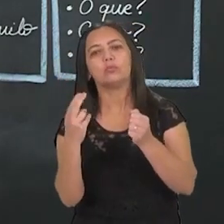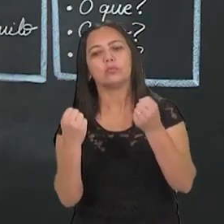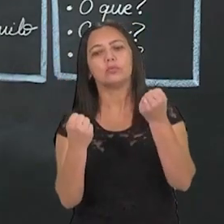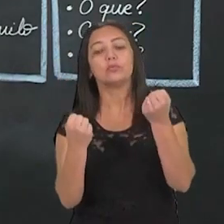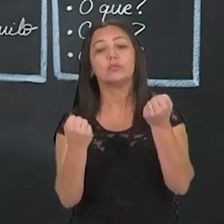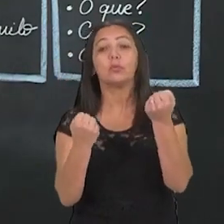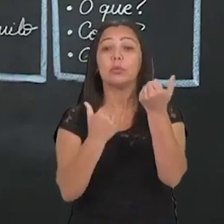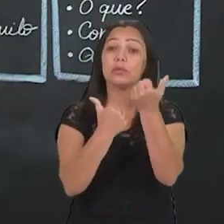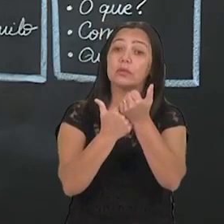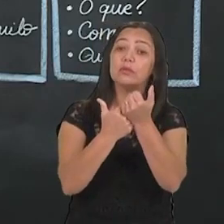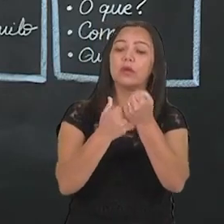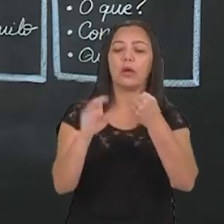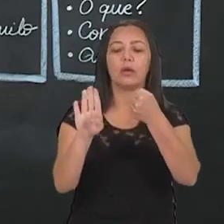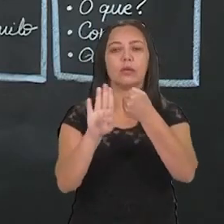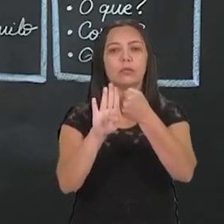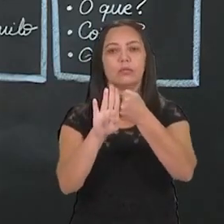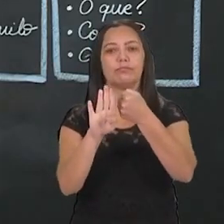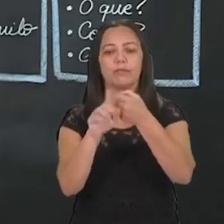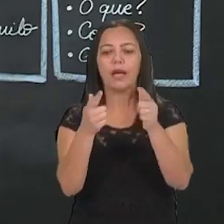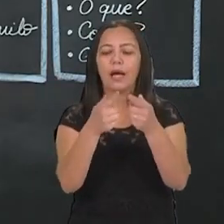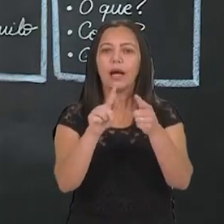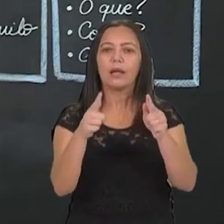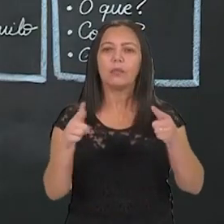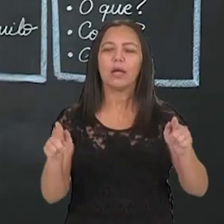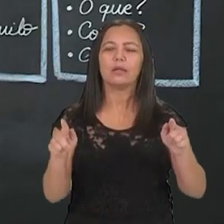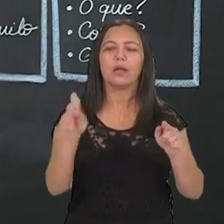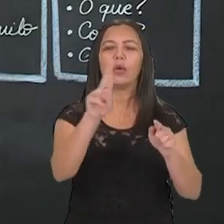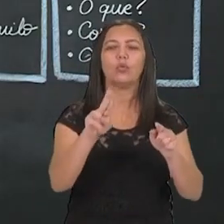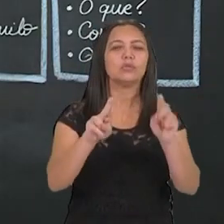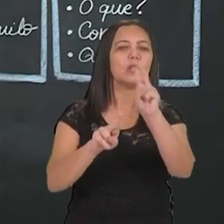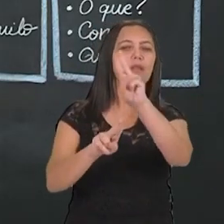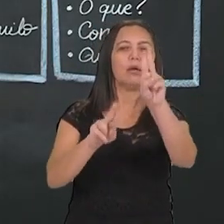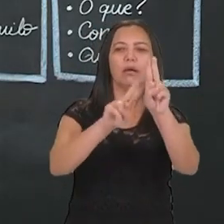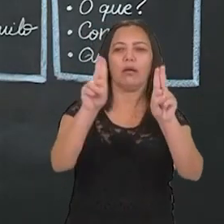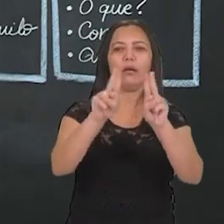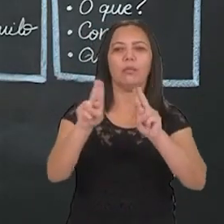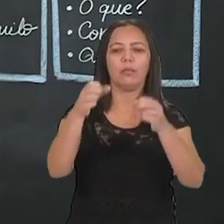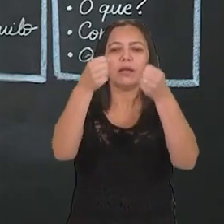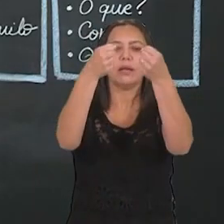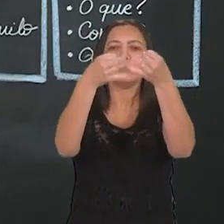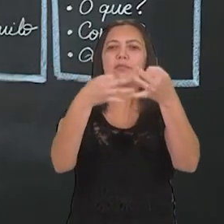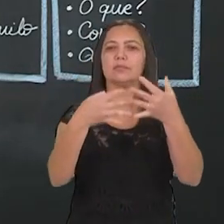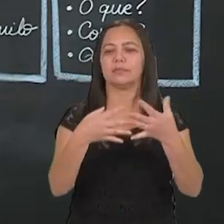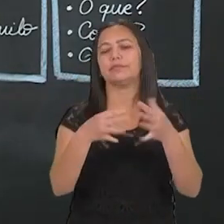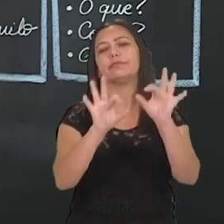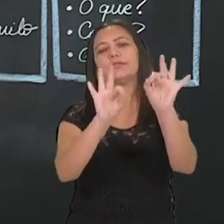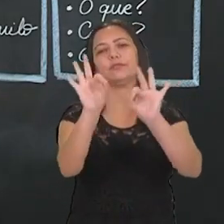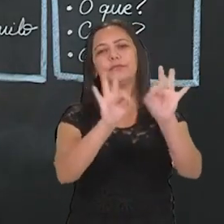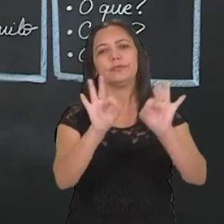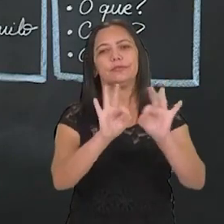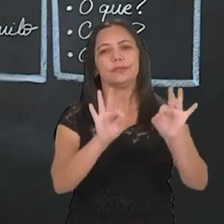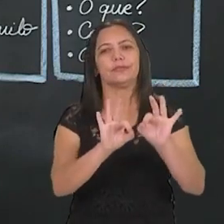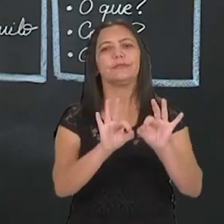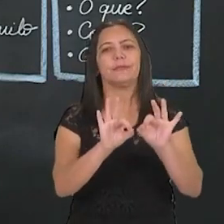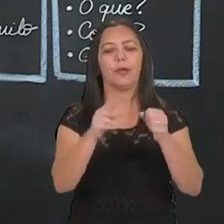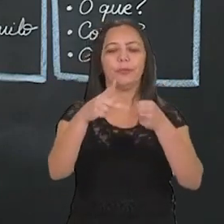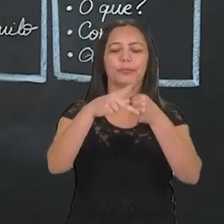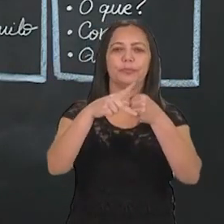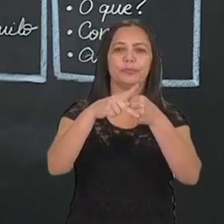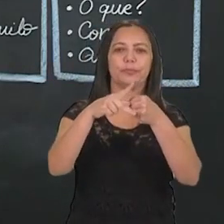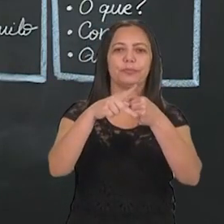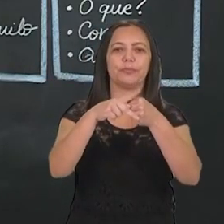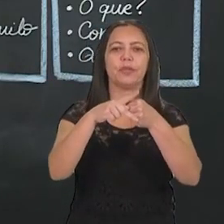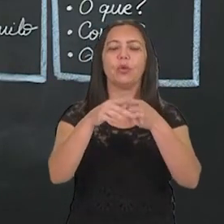substantivo. Só para facilitar a nossa vida, a gramática coloca uma nomenclatura, uns nomes para organizar um pouco esse pensamento. Então,